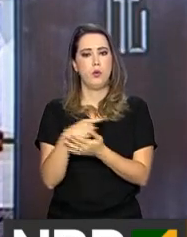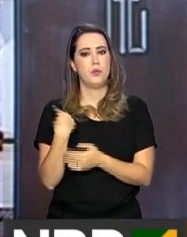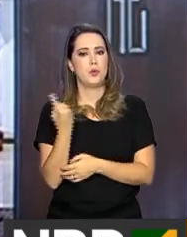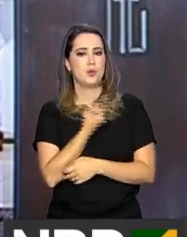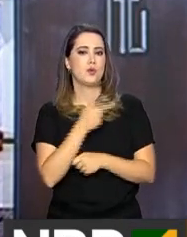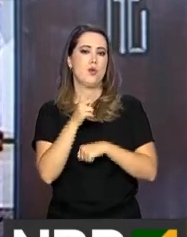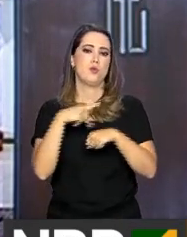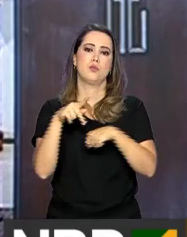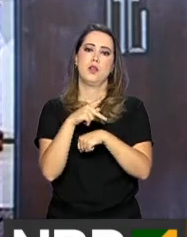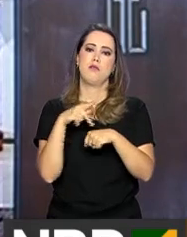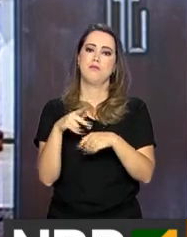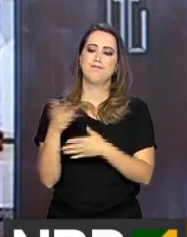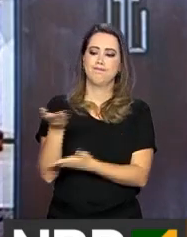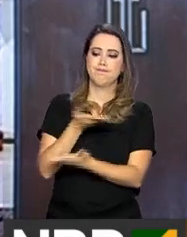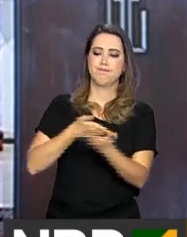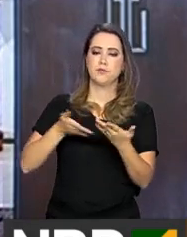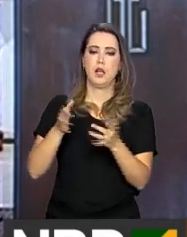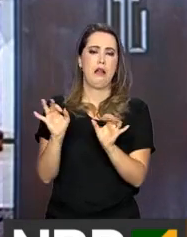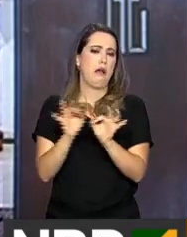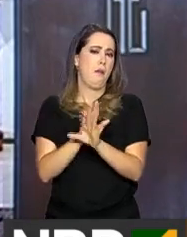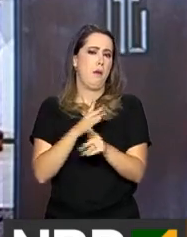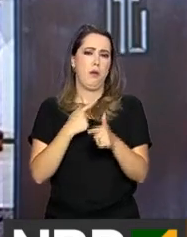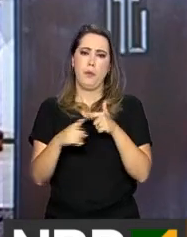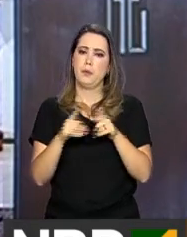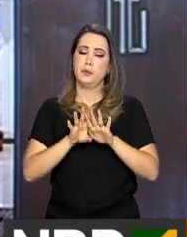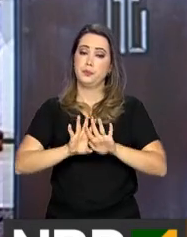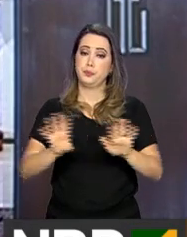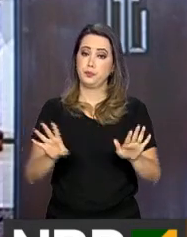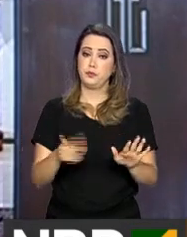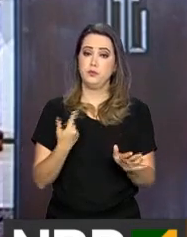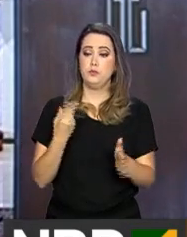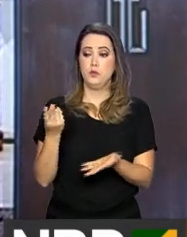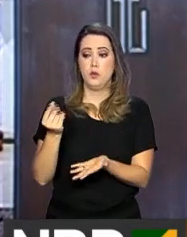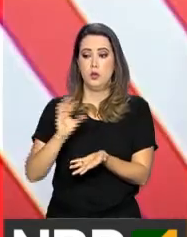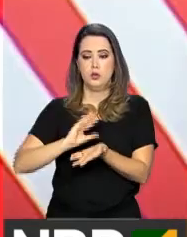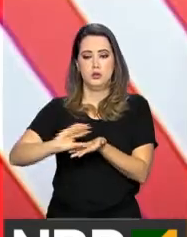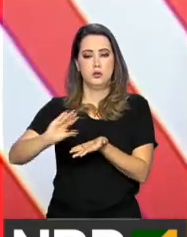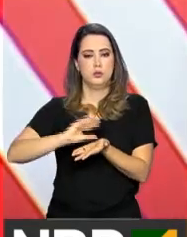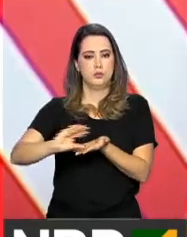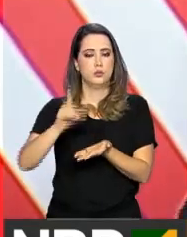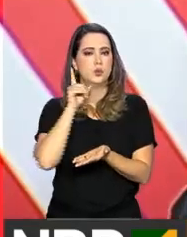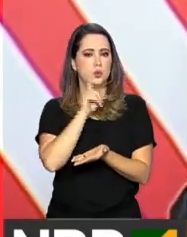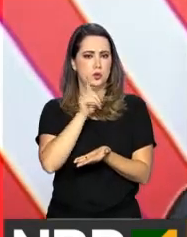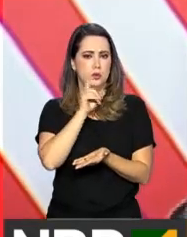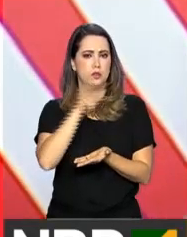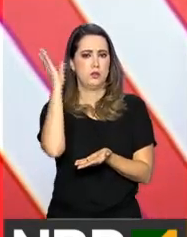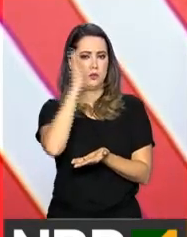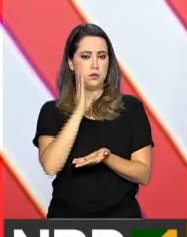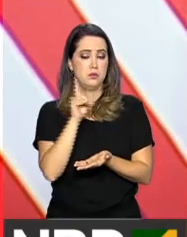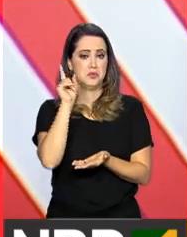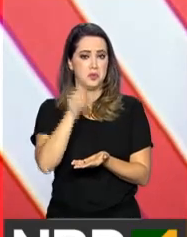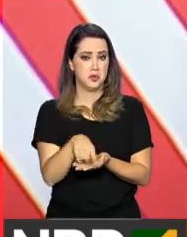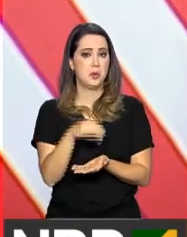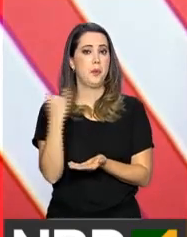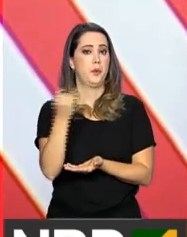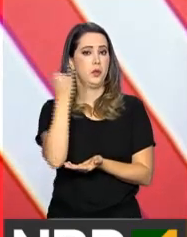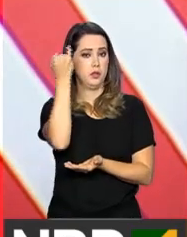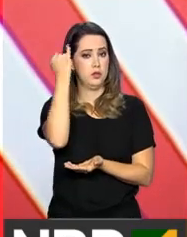países. Os investimentos dos Estados Unidos no Brasil são